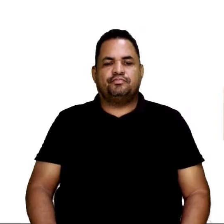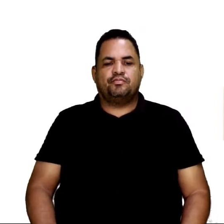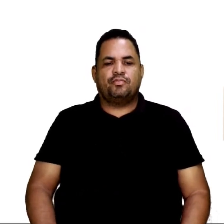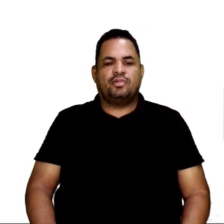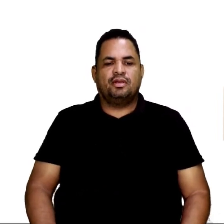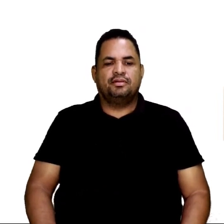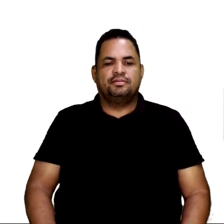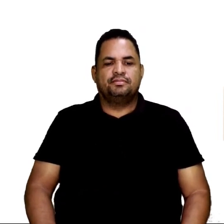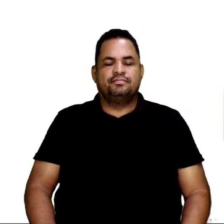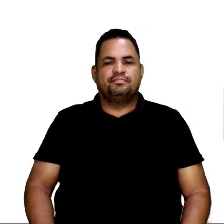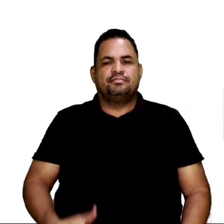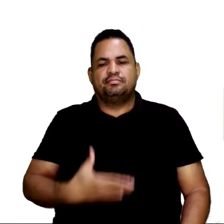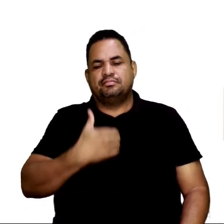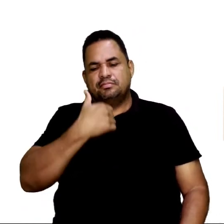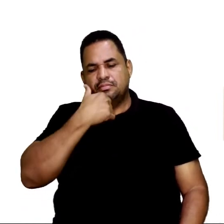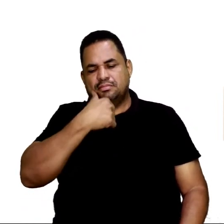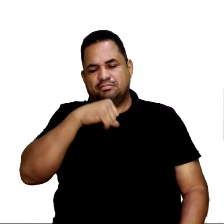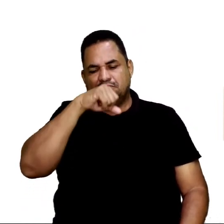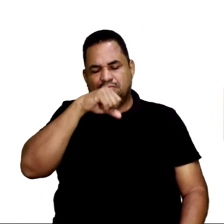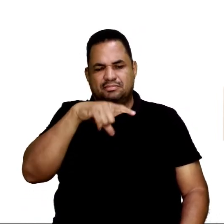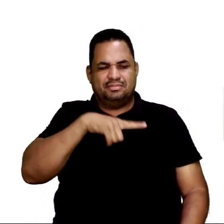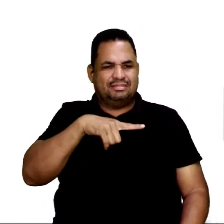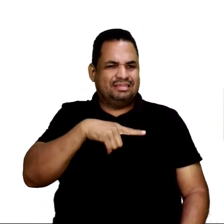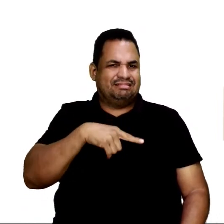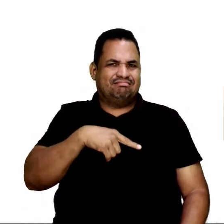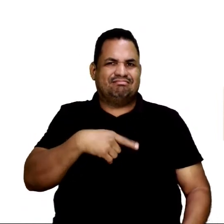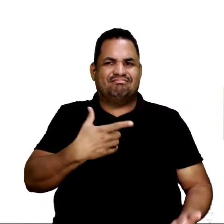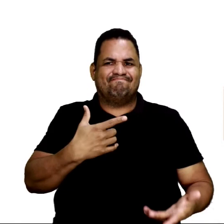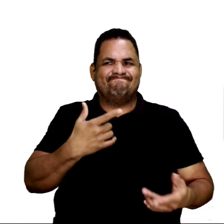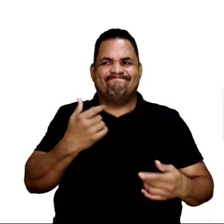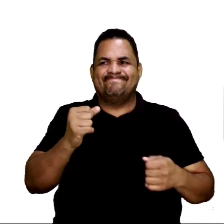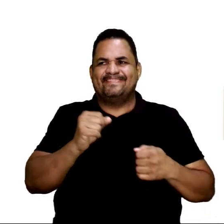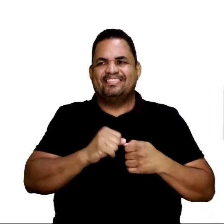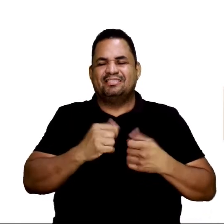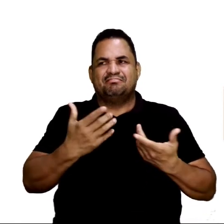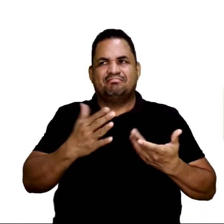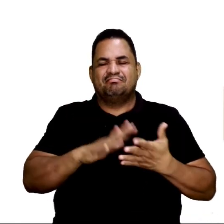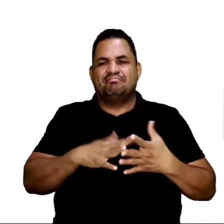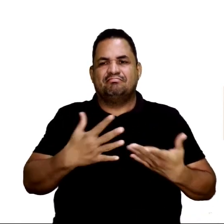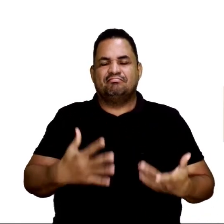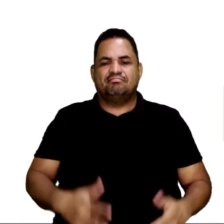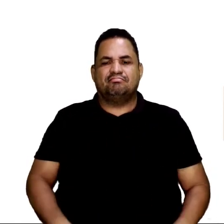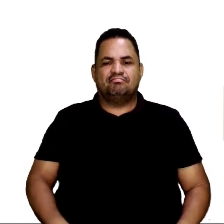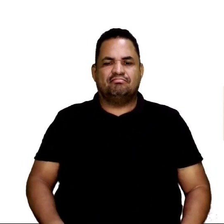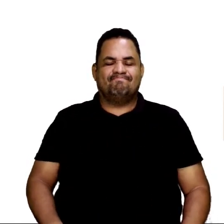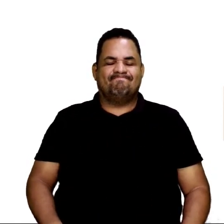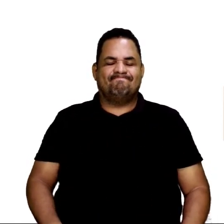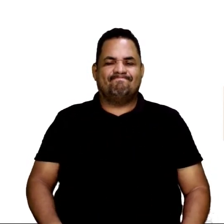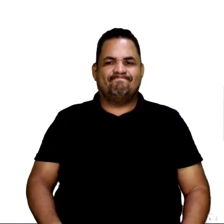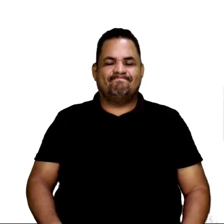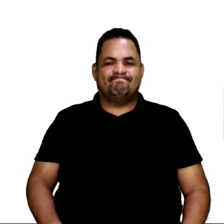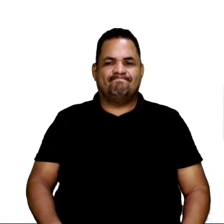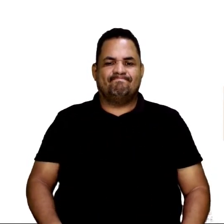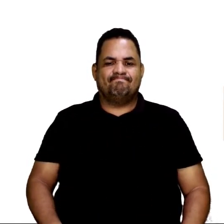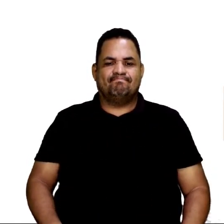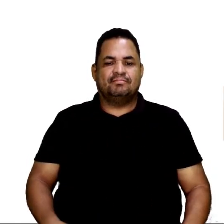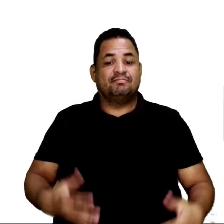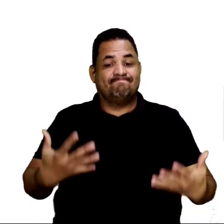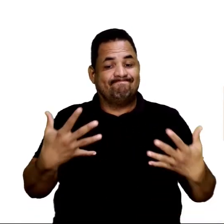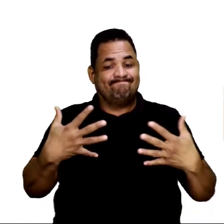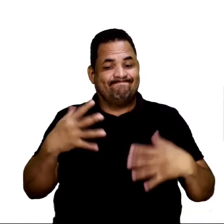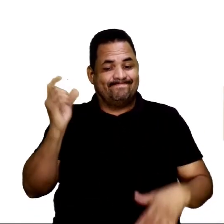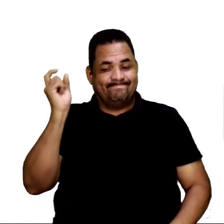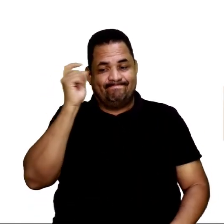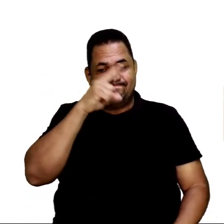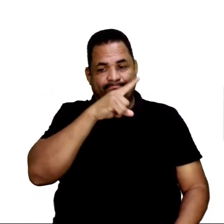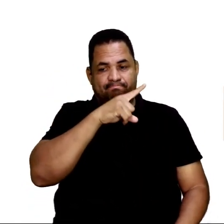né? Mães que cometem atrocidades, mas a gente não está aqui para fazer pré-julgamento de ninguém, mas é complicado, né? Vamos